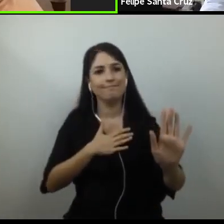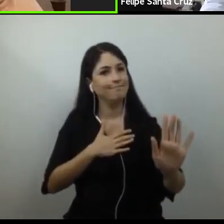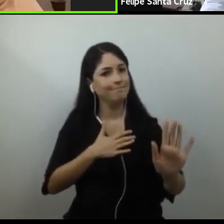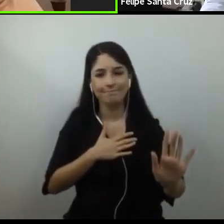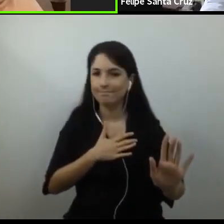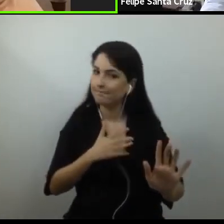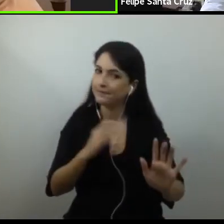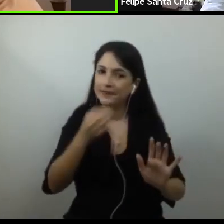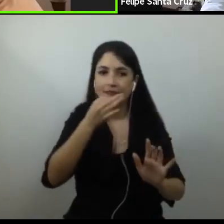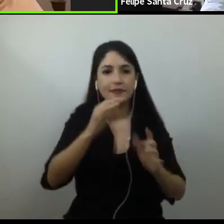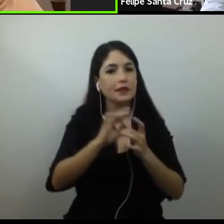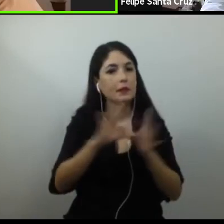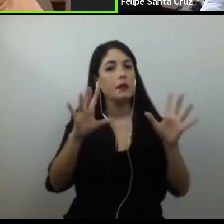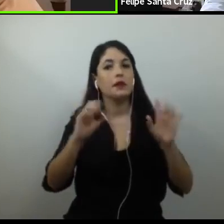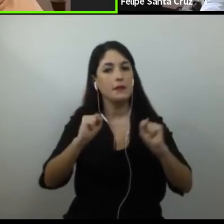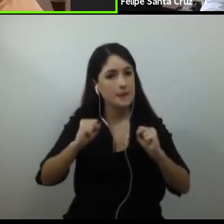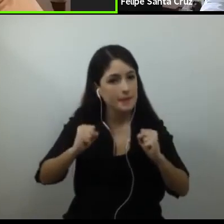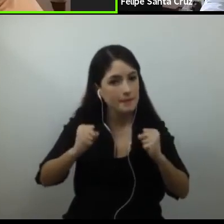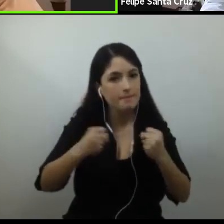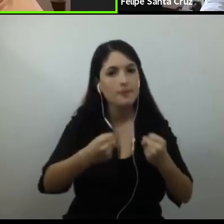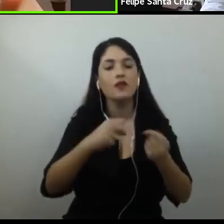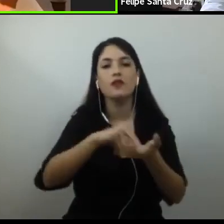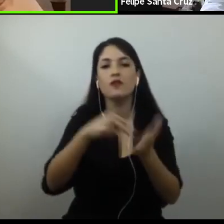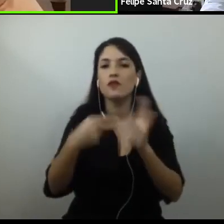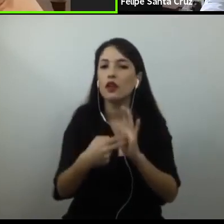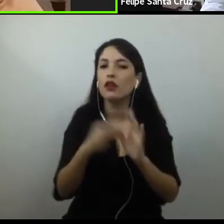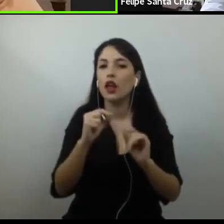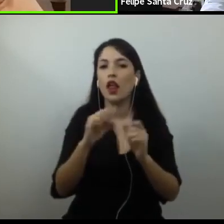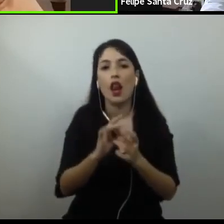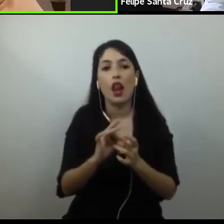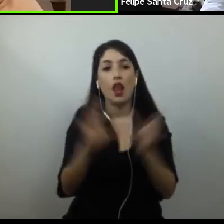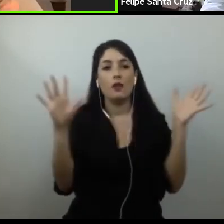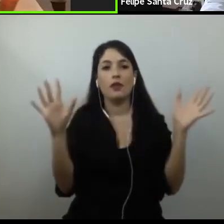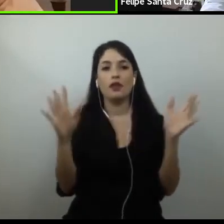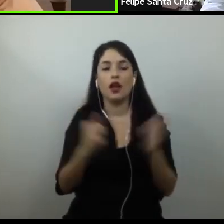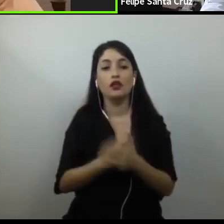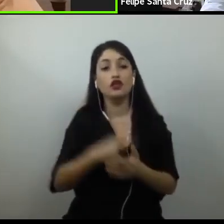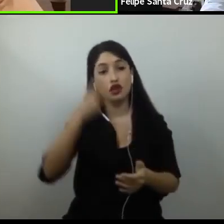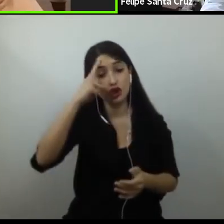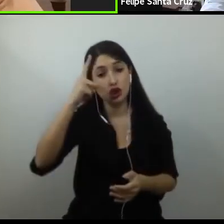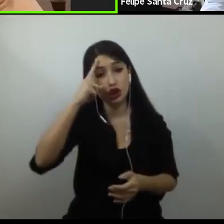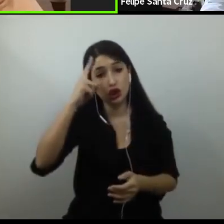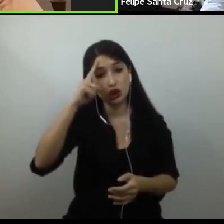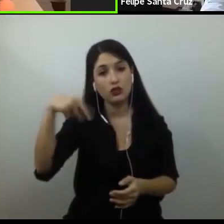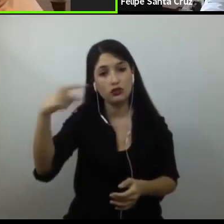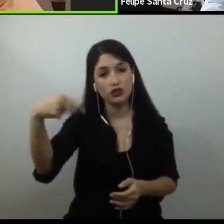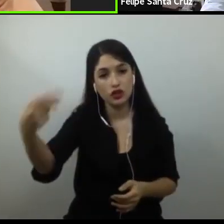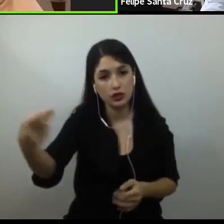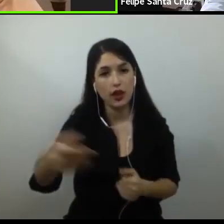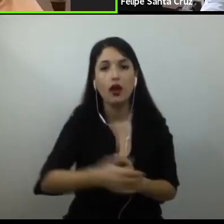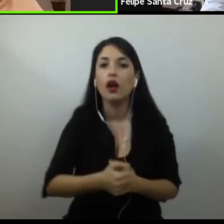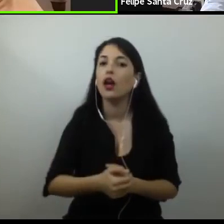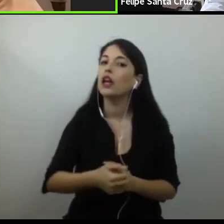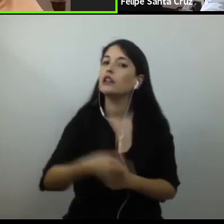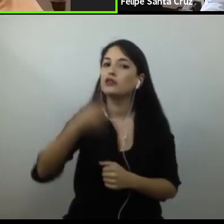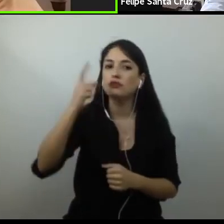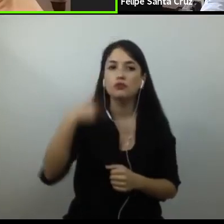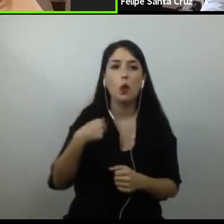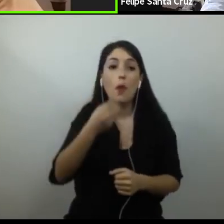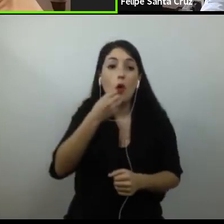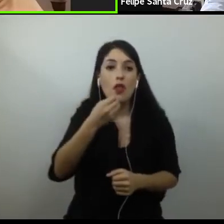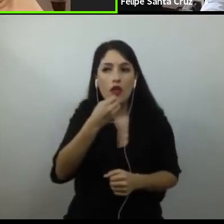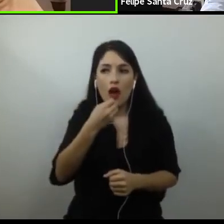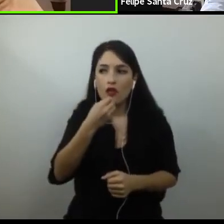defesa da liberdade. Defesa da liberdade se faz no dia a dia, se faz em cada trincheira, se faz em cada